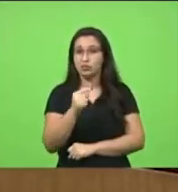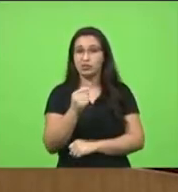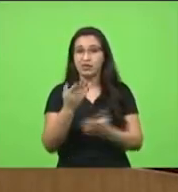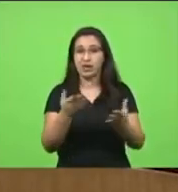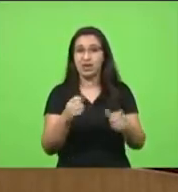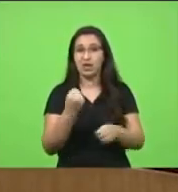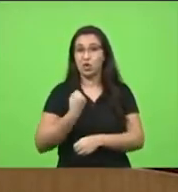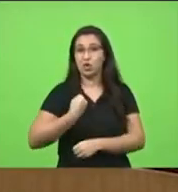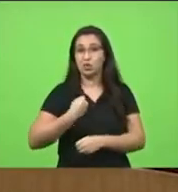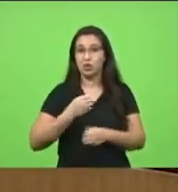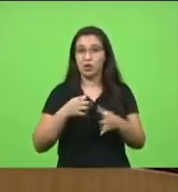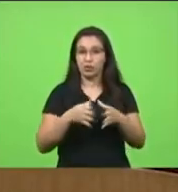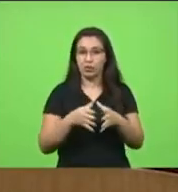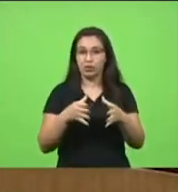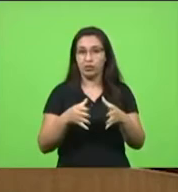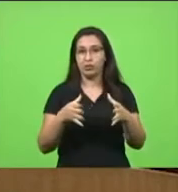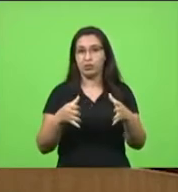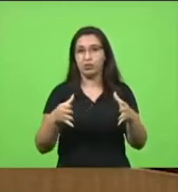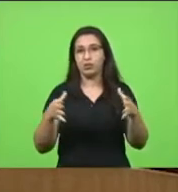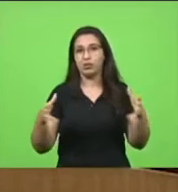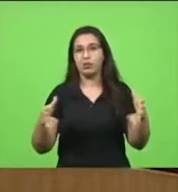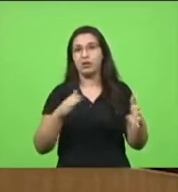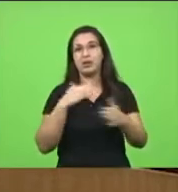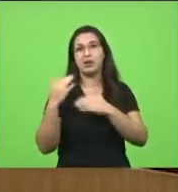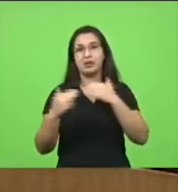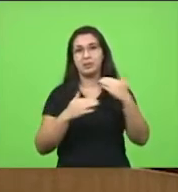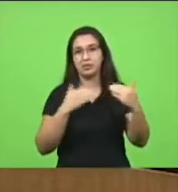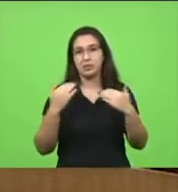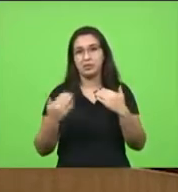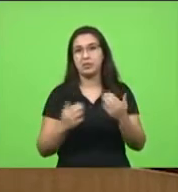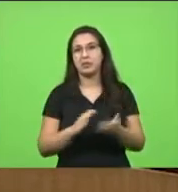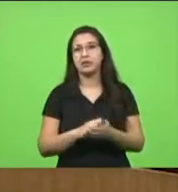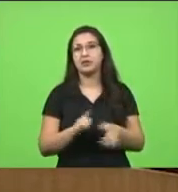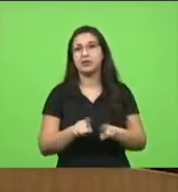dia maior de mortes, de internação.